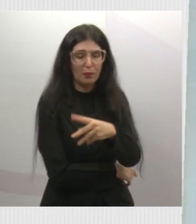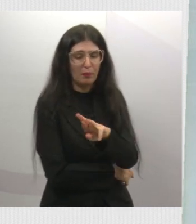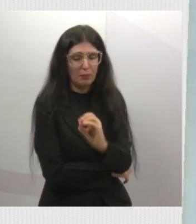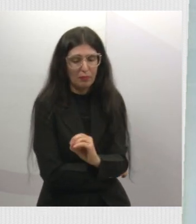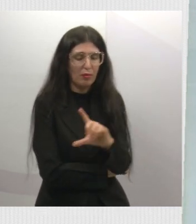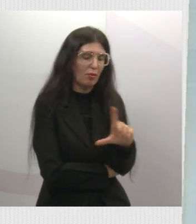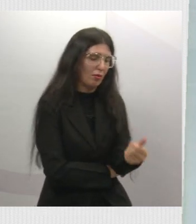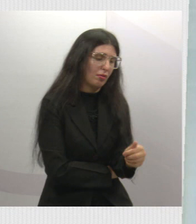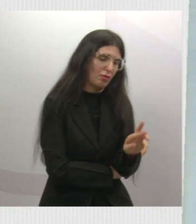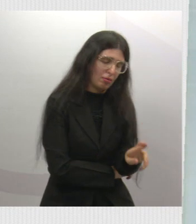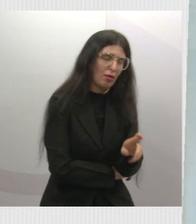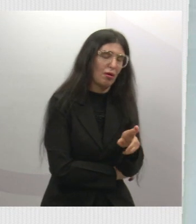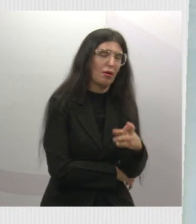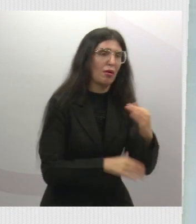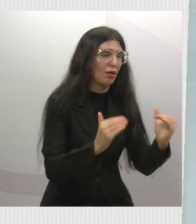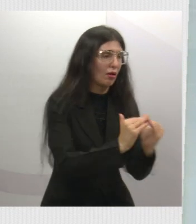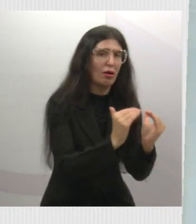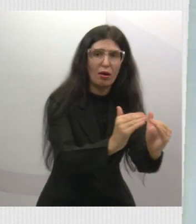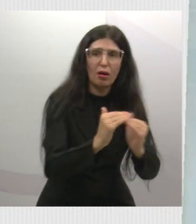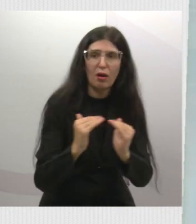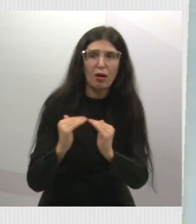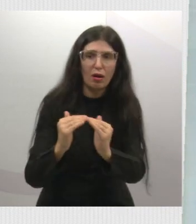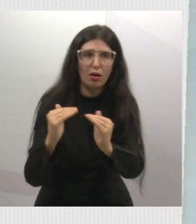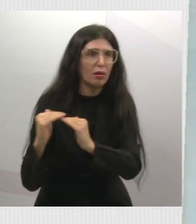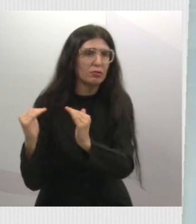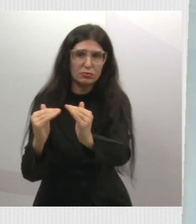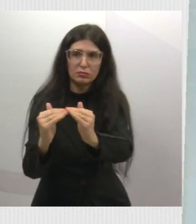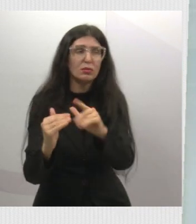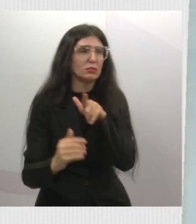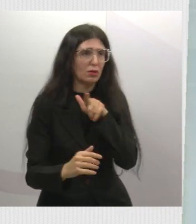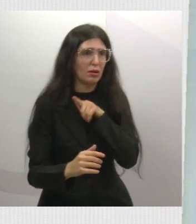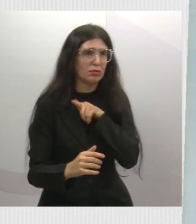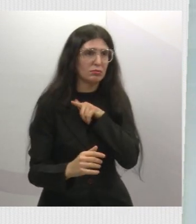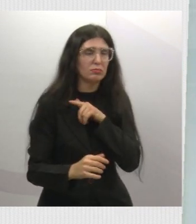previstos desses imóveis que estão em seu poder.